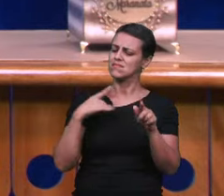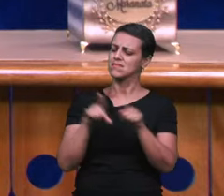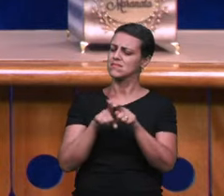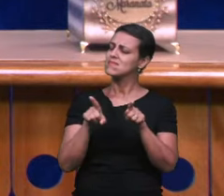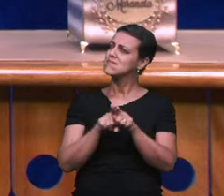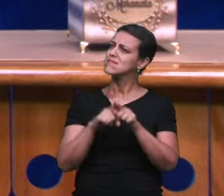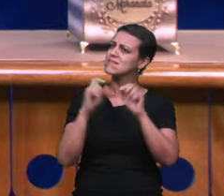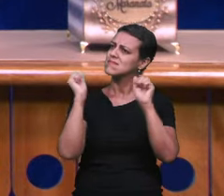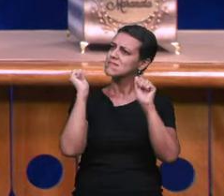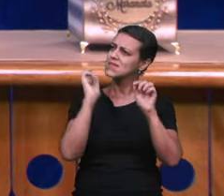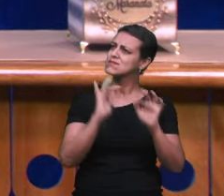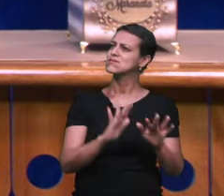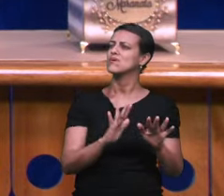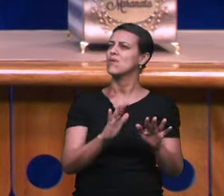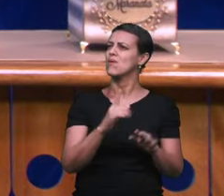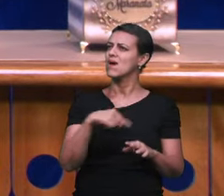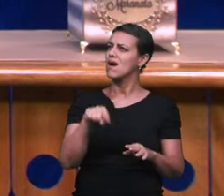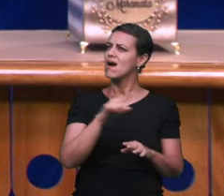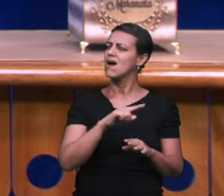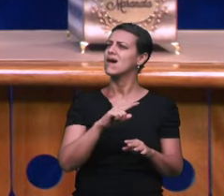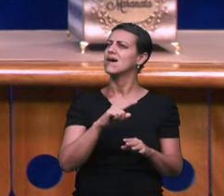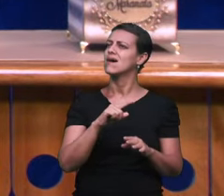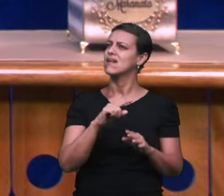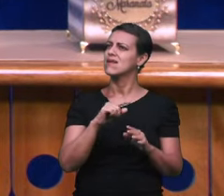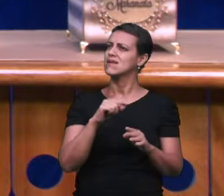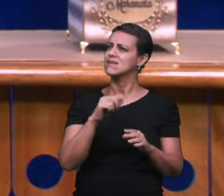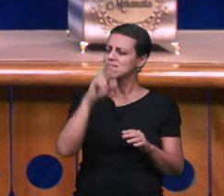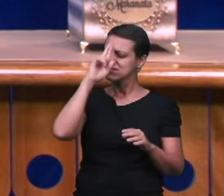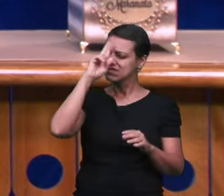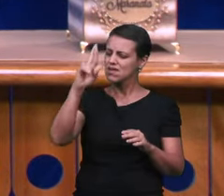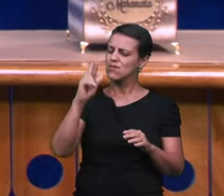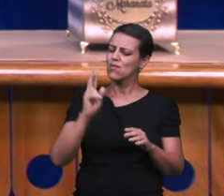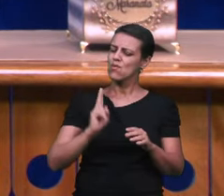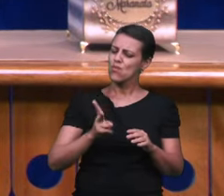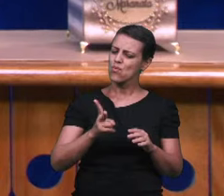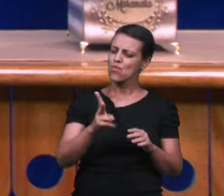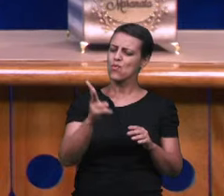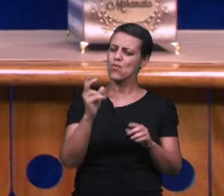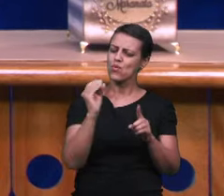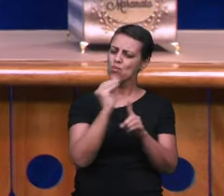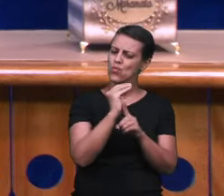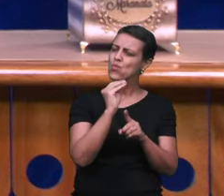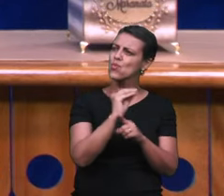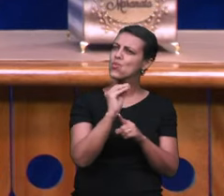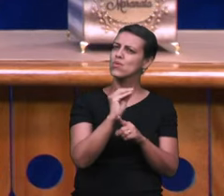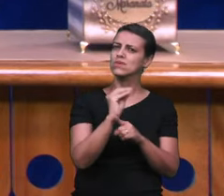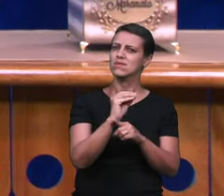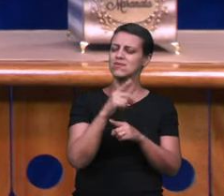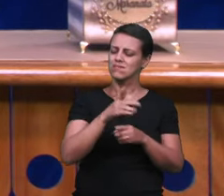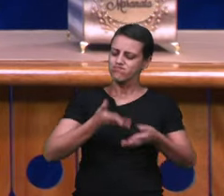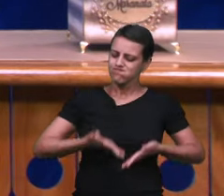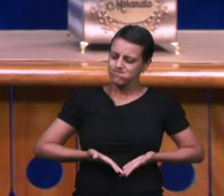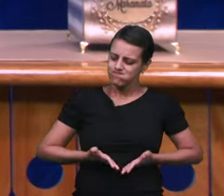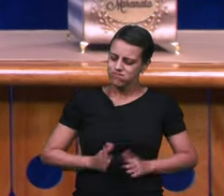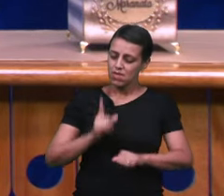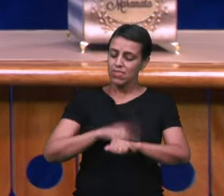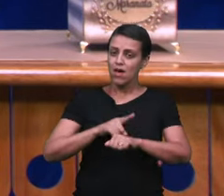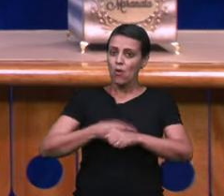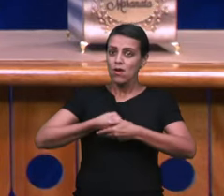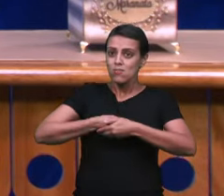que estas gestações estejam indo a termo, Senhor, e que essas crianças, ao chegarem, ao virem a este